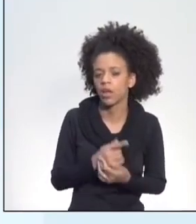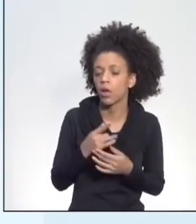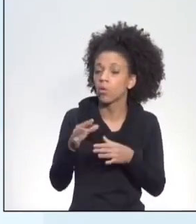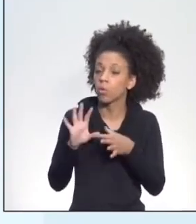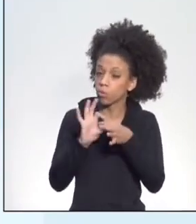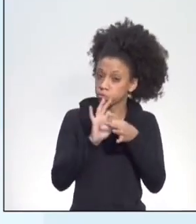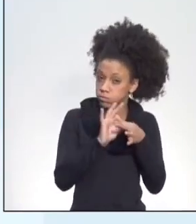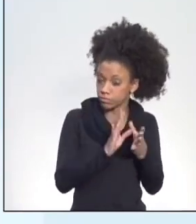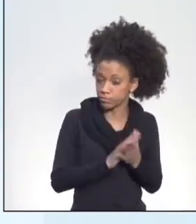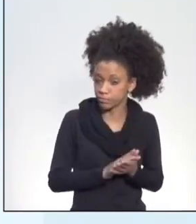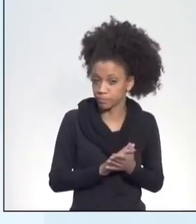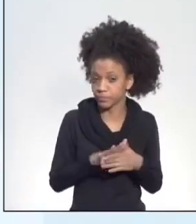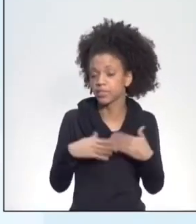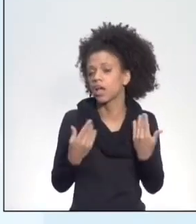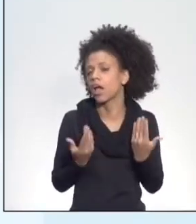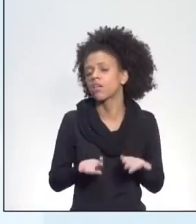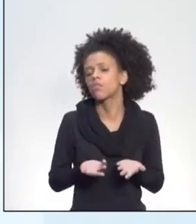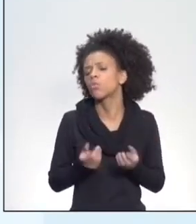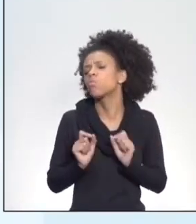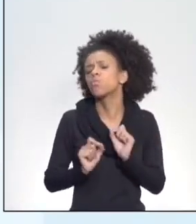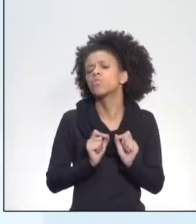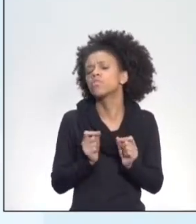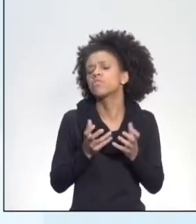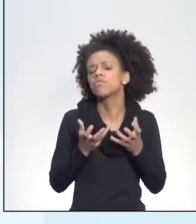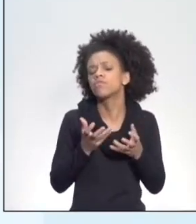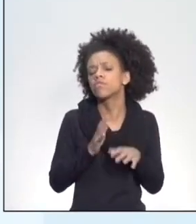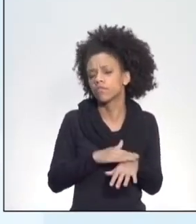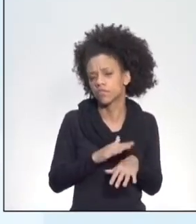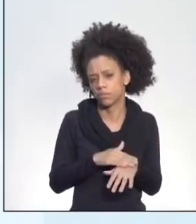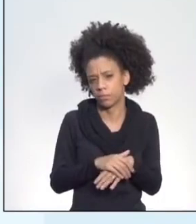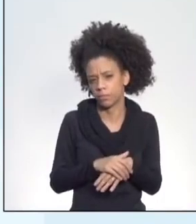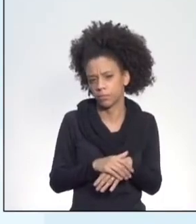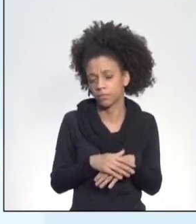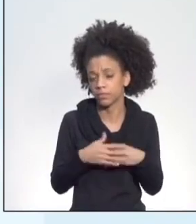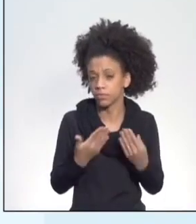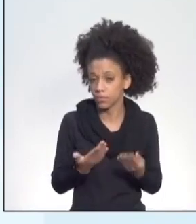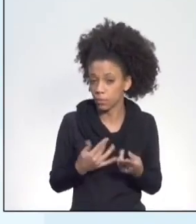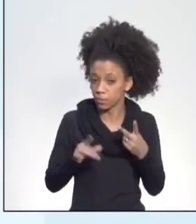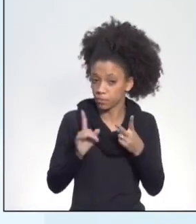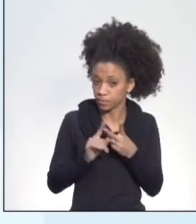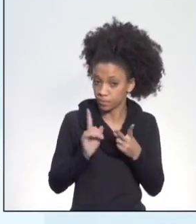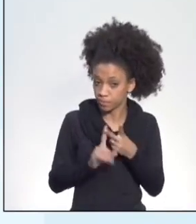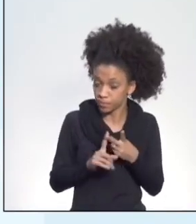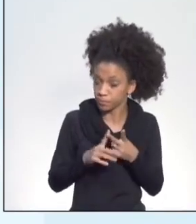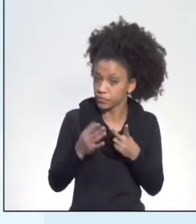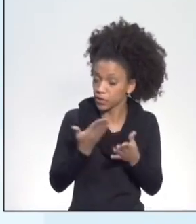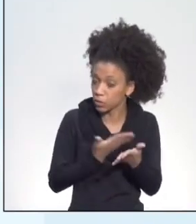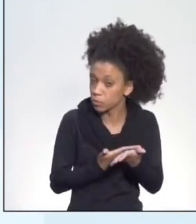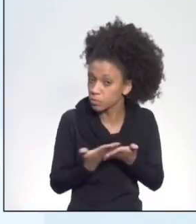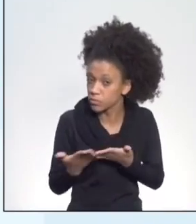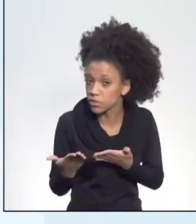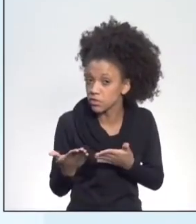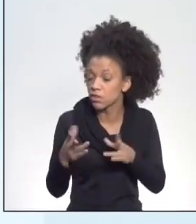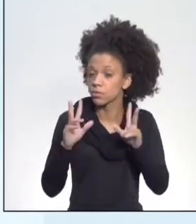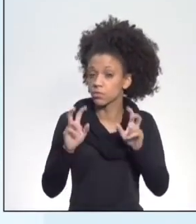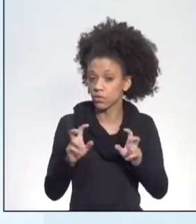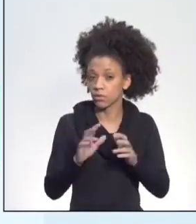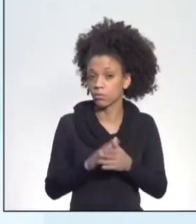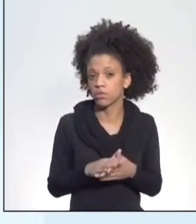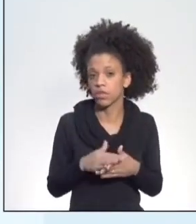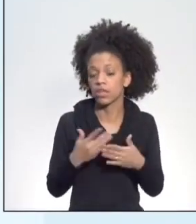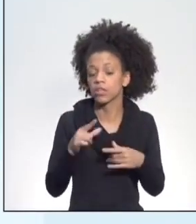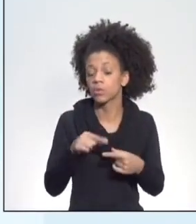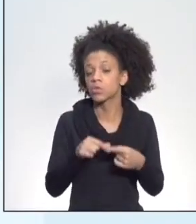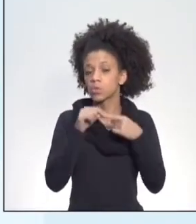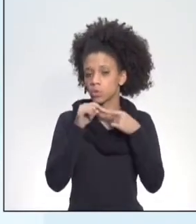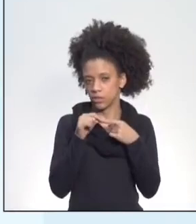conteúdo. E aí, o que eu vou querer fazer? Tá? Aí, a partir do momento em que eu delimitei esse tema, em que eu escolhi